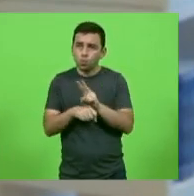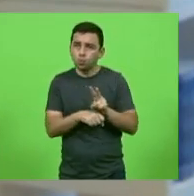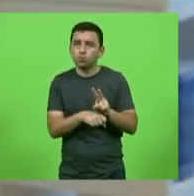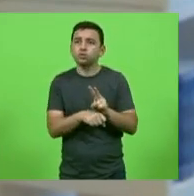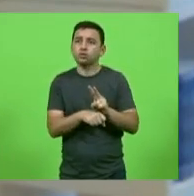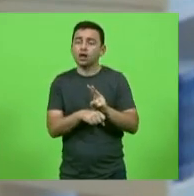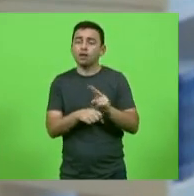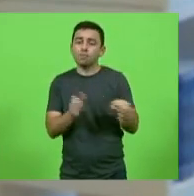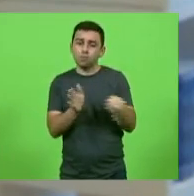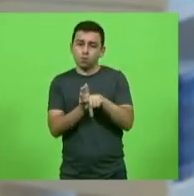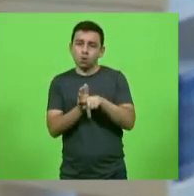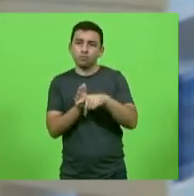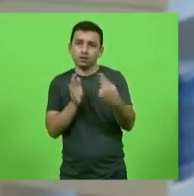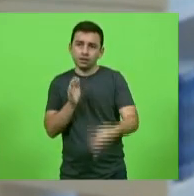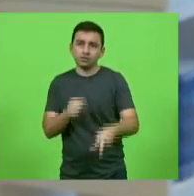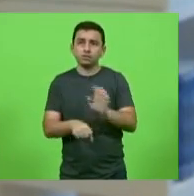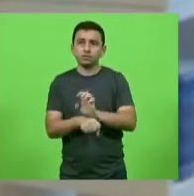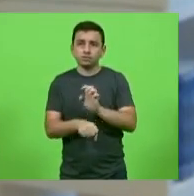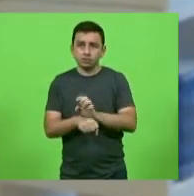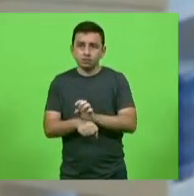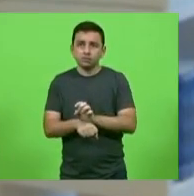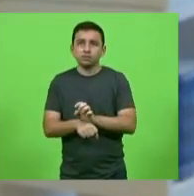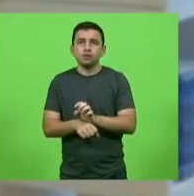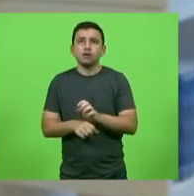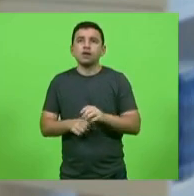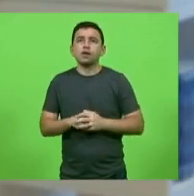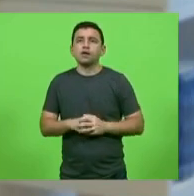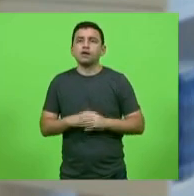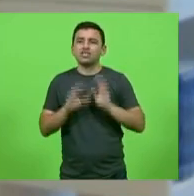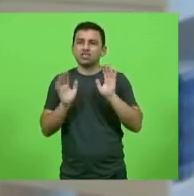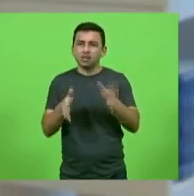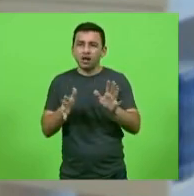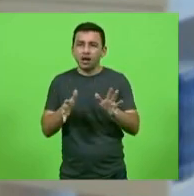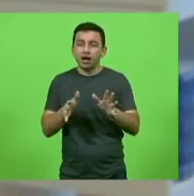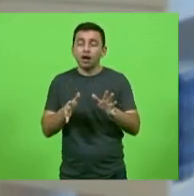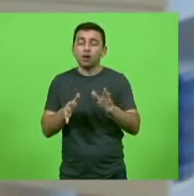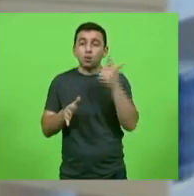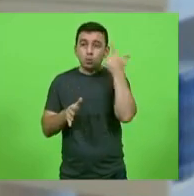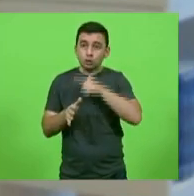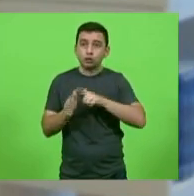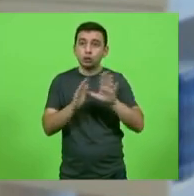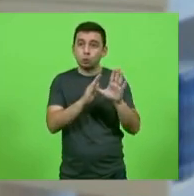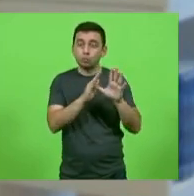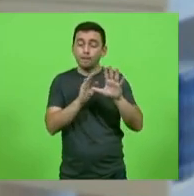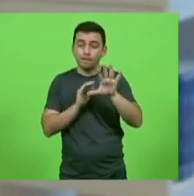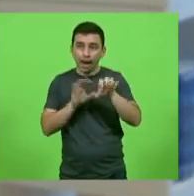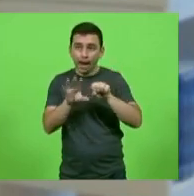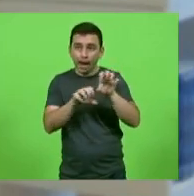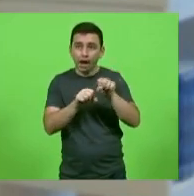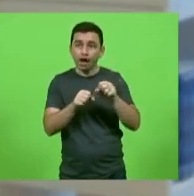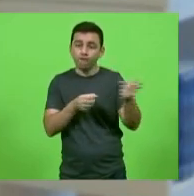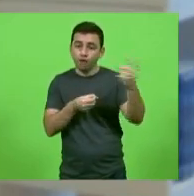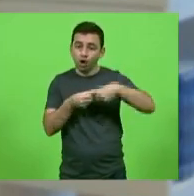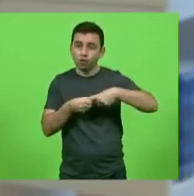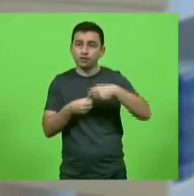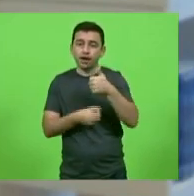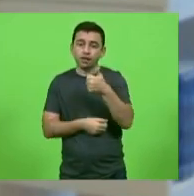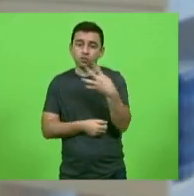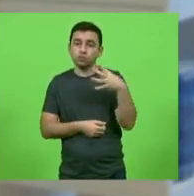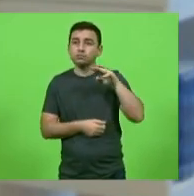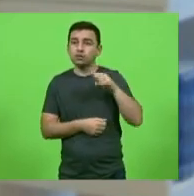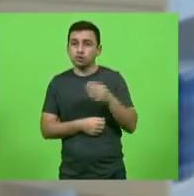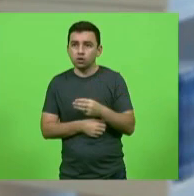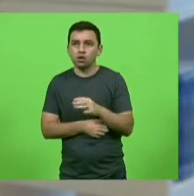que importou no sequestro judicial de já quase 14 milhões até a presente data. Aqui também resta